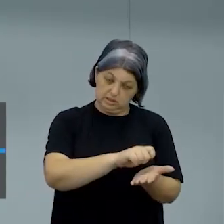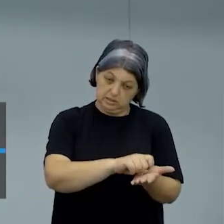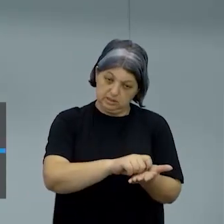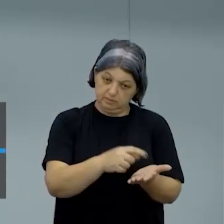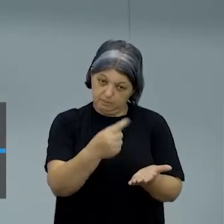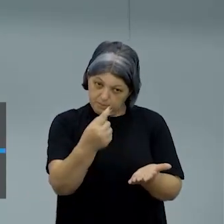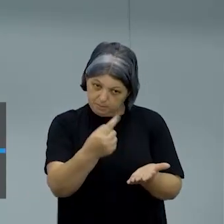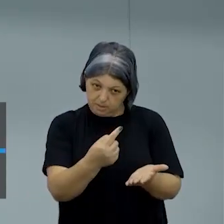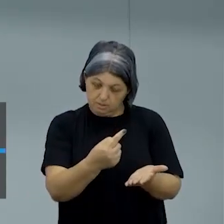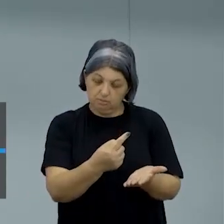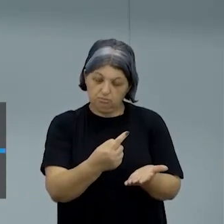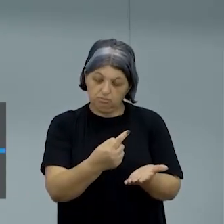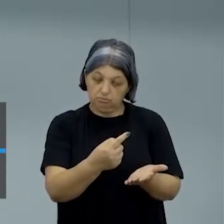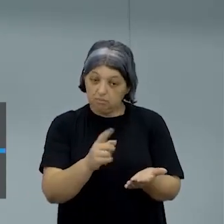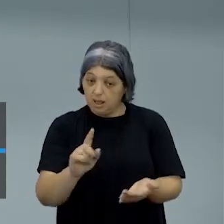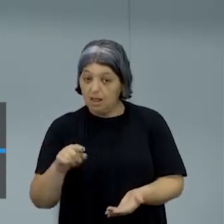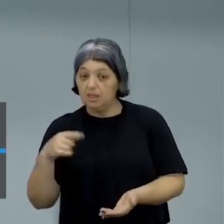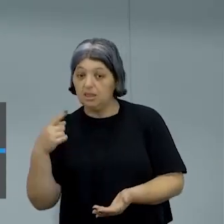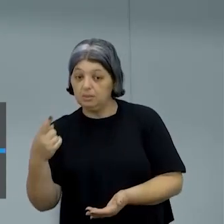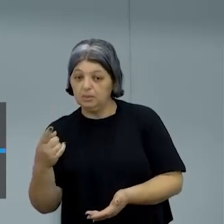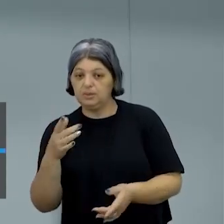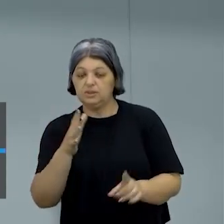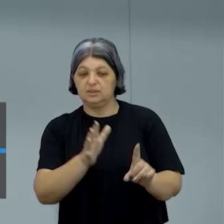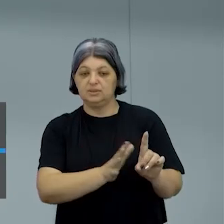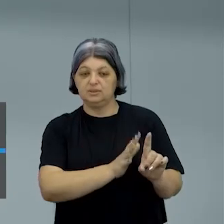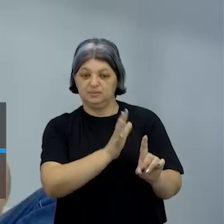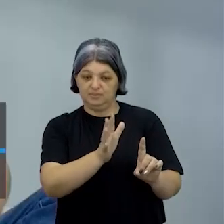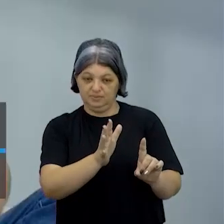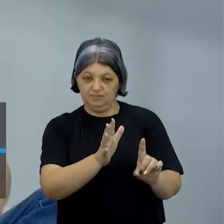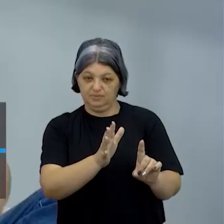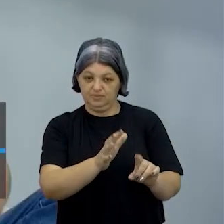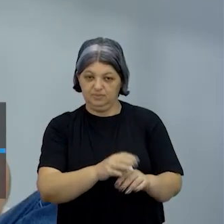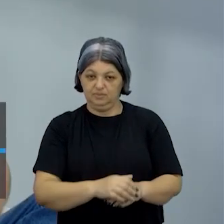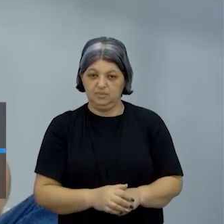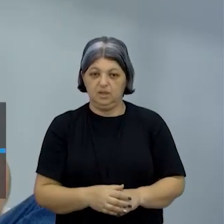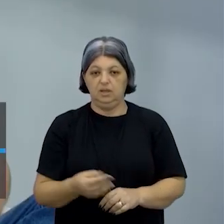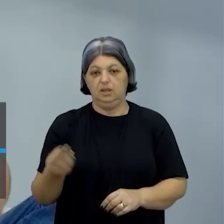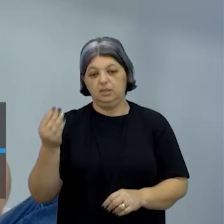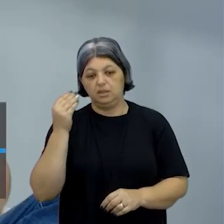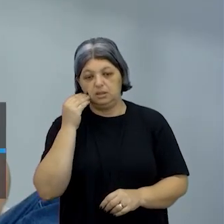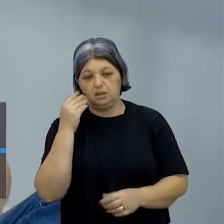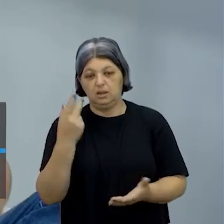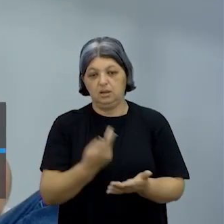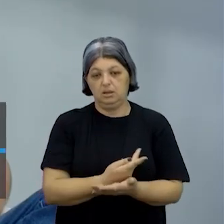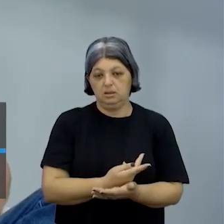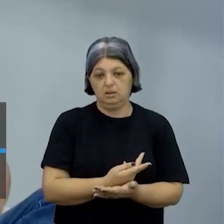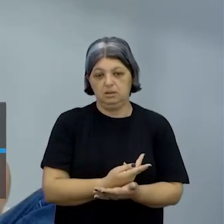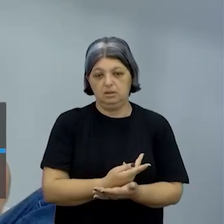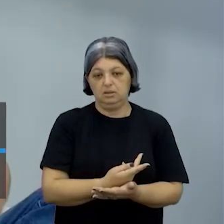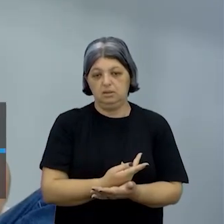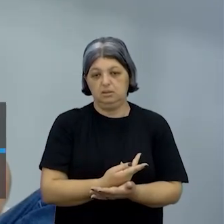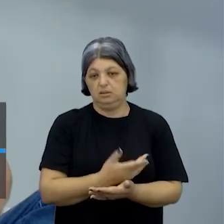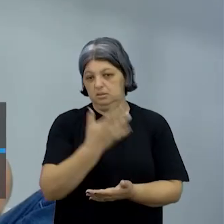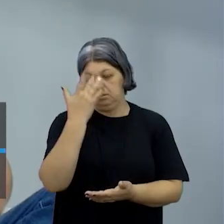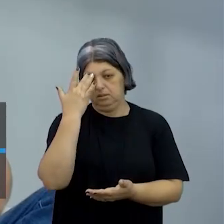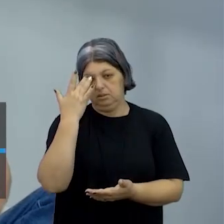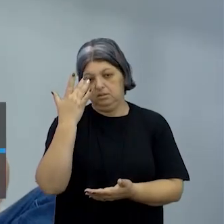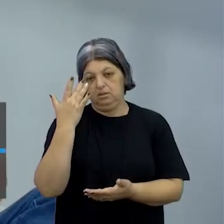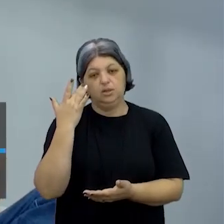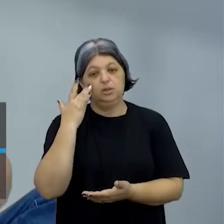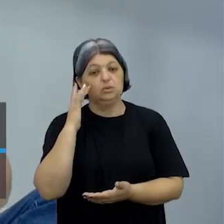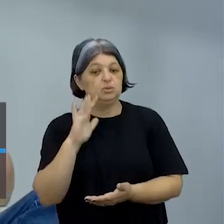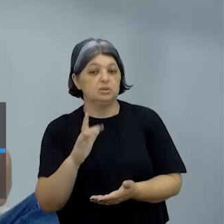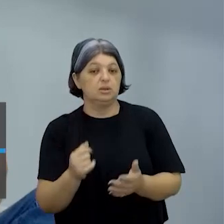e depois você vai lá representar. É um exercício de tentativa e erro. Eu vou escrever piada, nunca sei se ela vai dar certo, só descubro no palco,